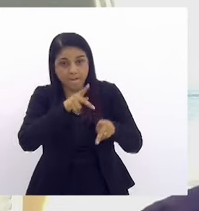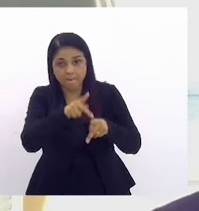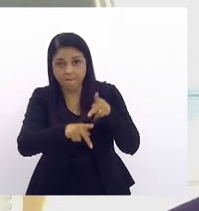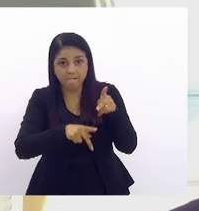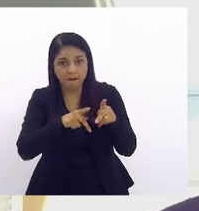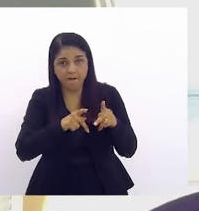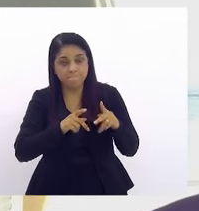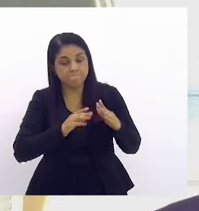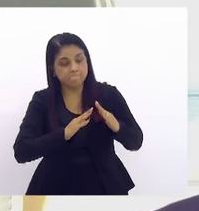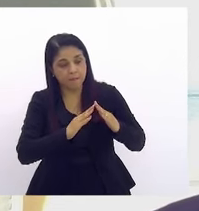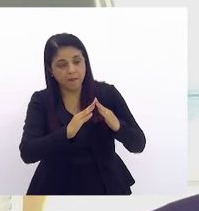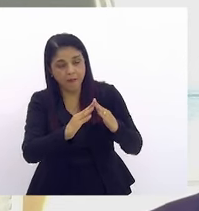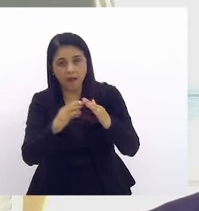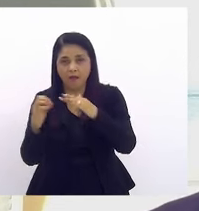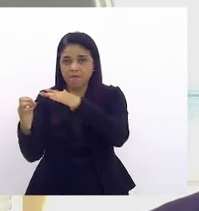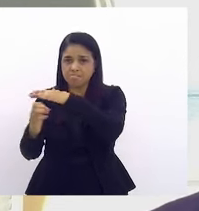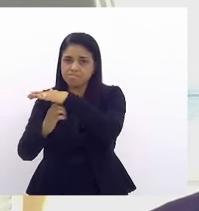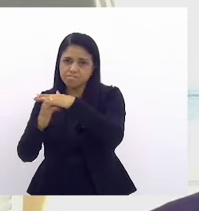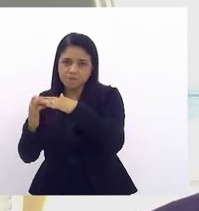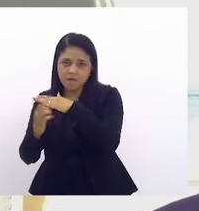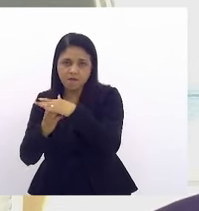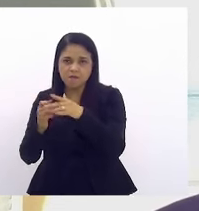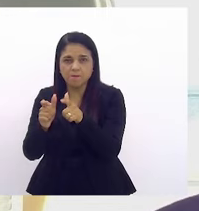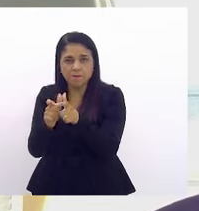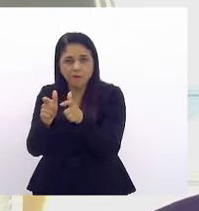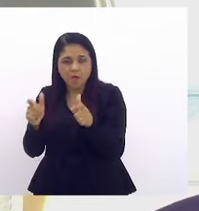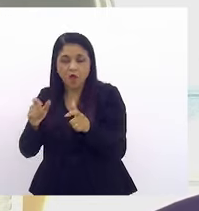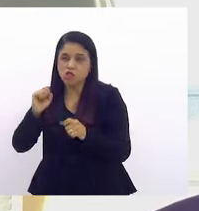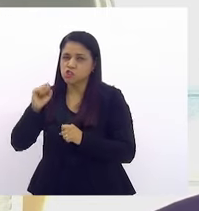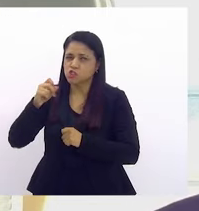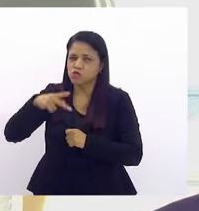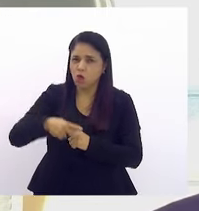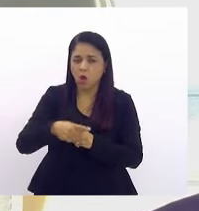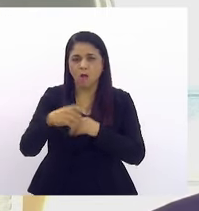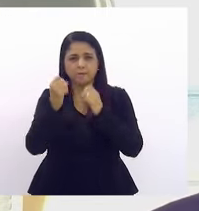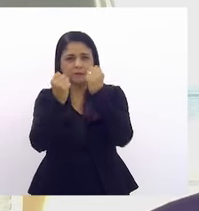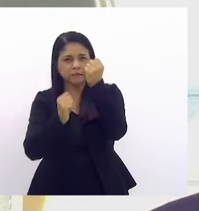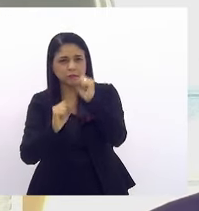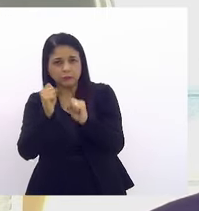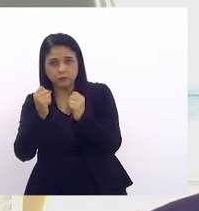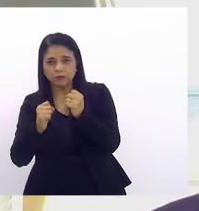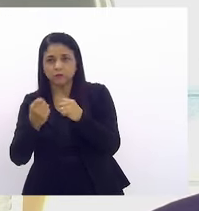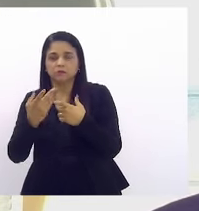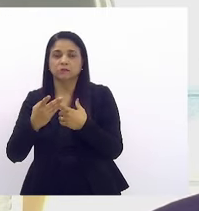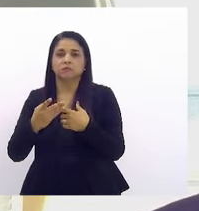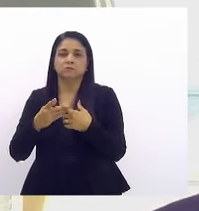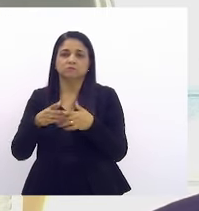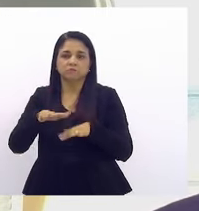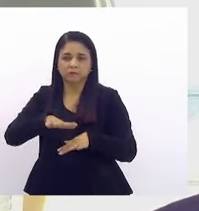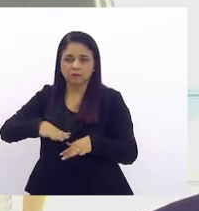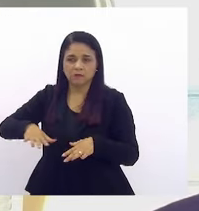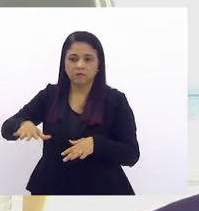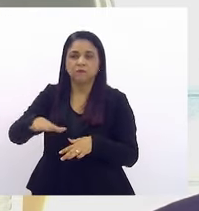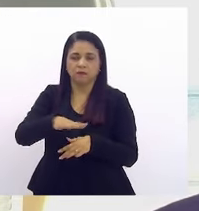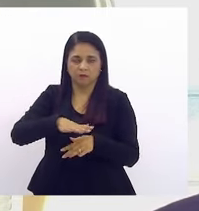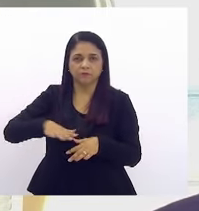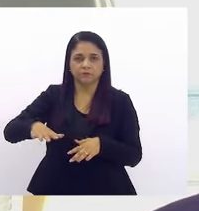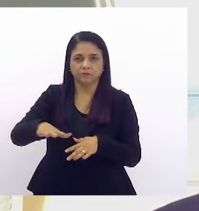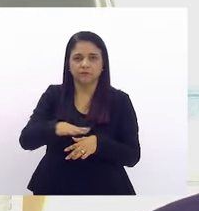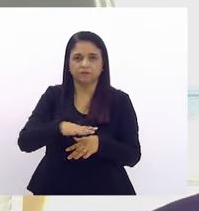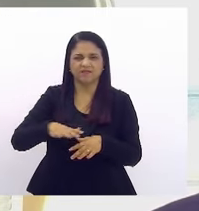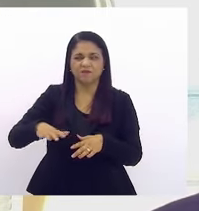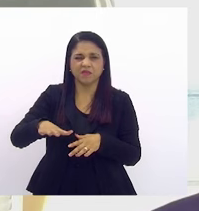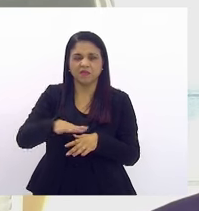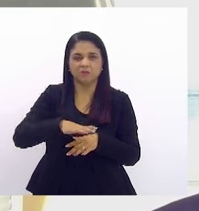de empreendimentos, a quantidade de shoppings, indústrias e por aí vai na região de Maricá, isso importa